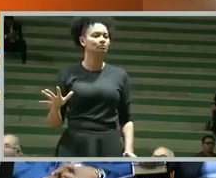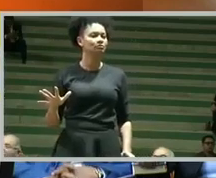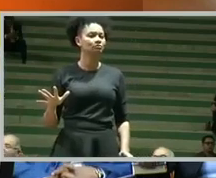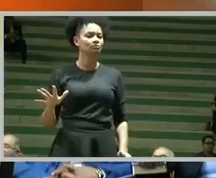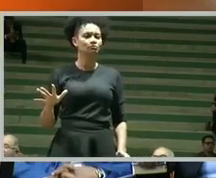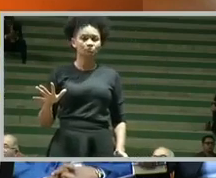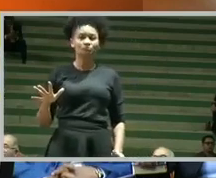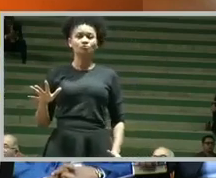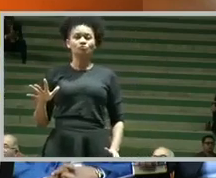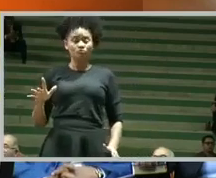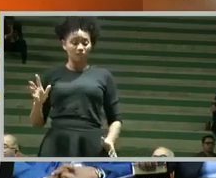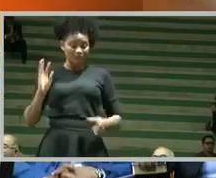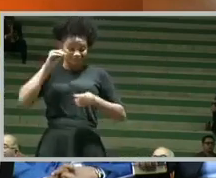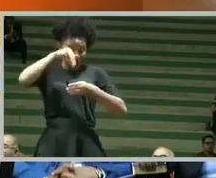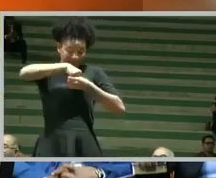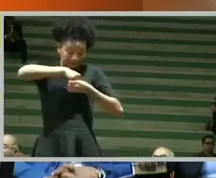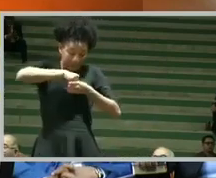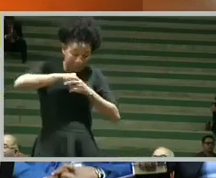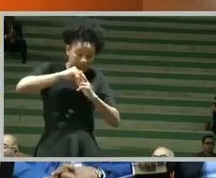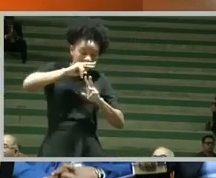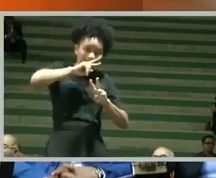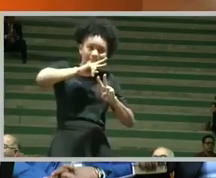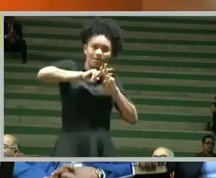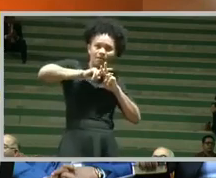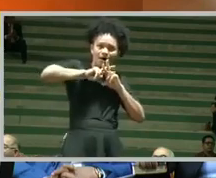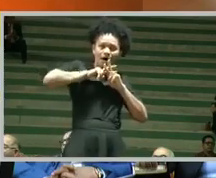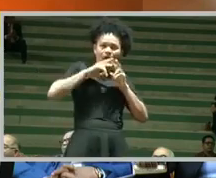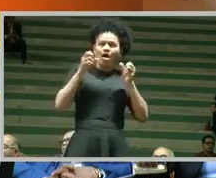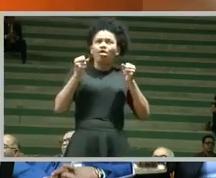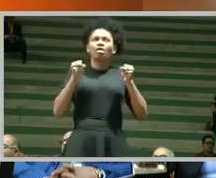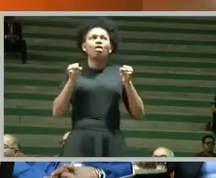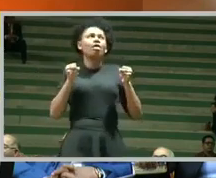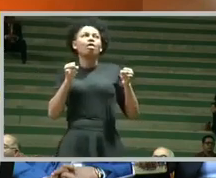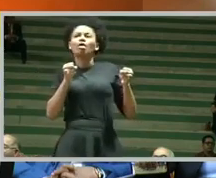Quando de dentro da cadeia